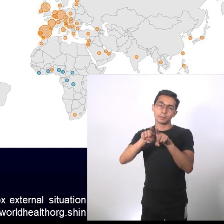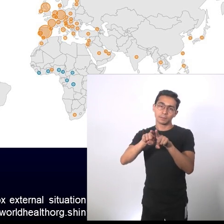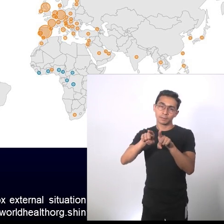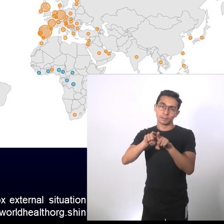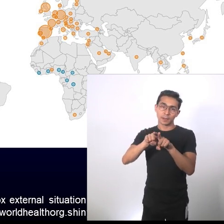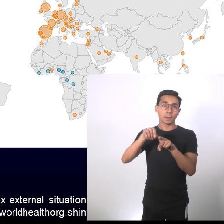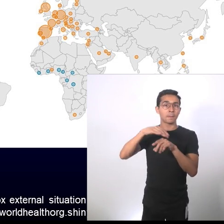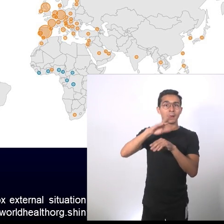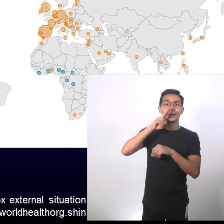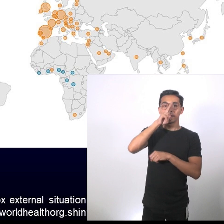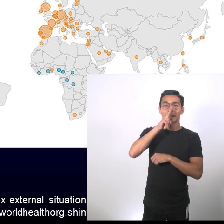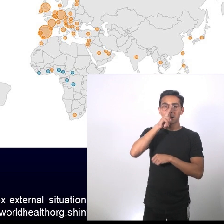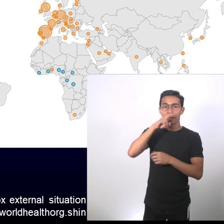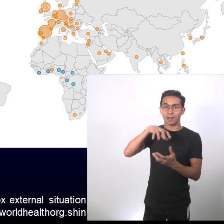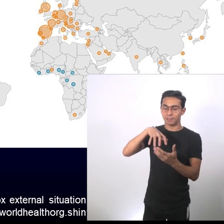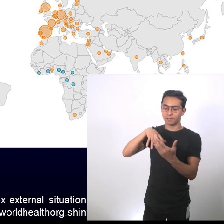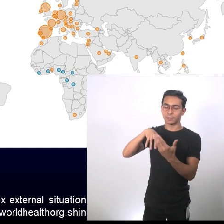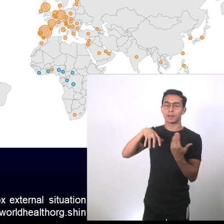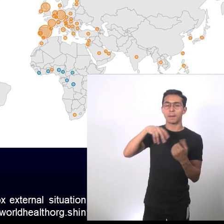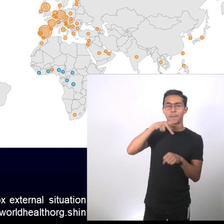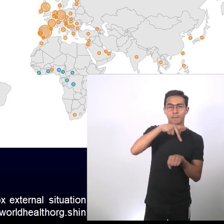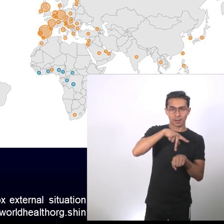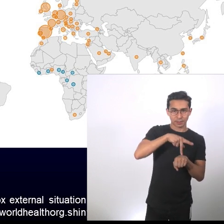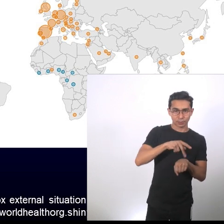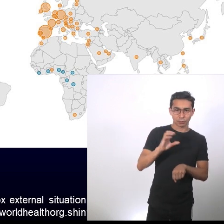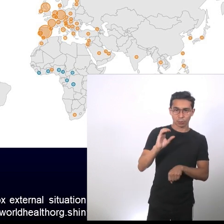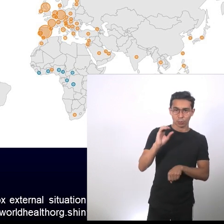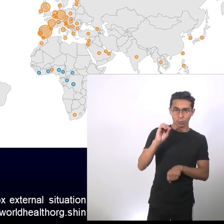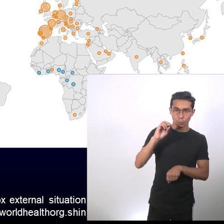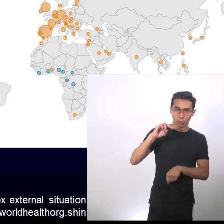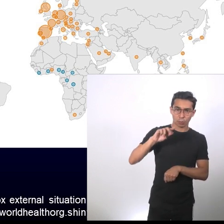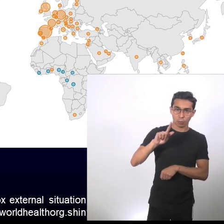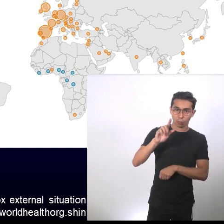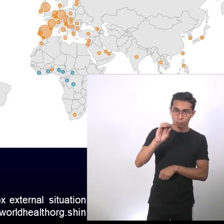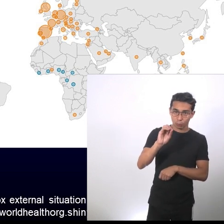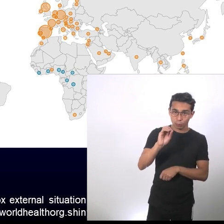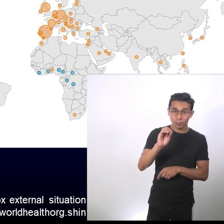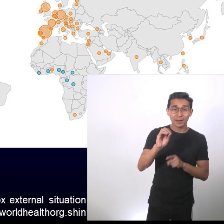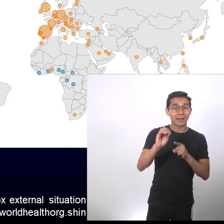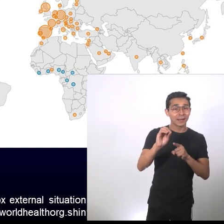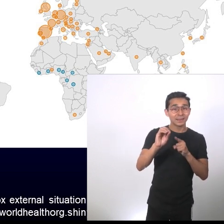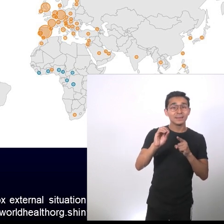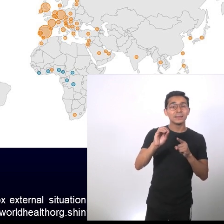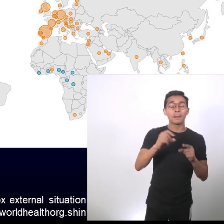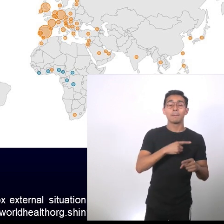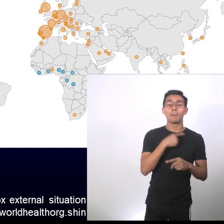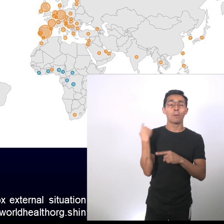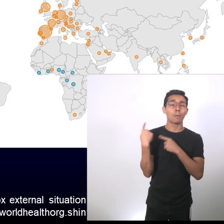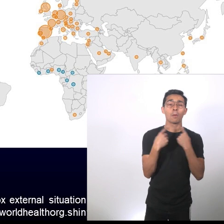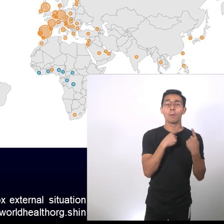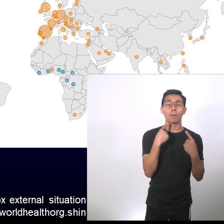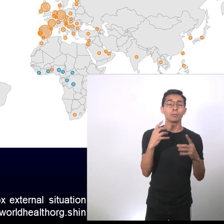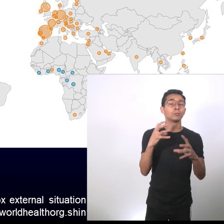severidade, que é o clado do Congo, sugeriam taxas de letalidade de 1% na